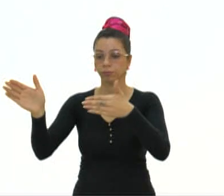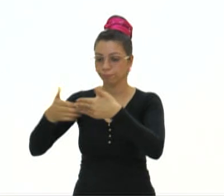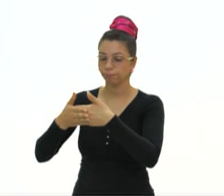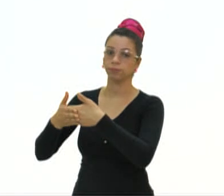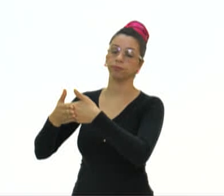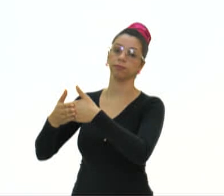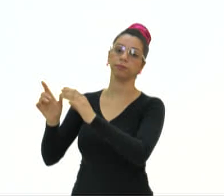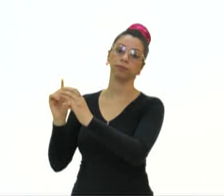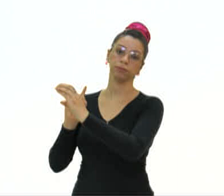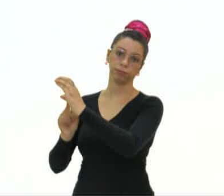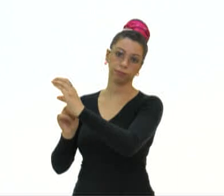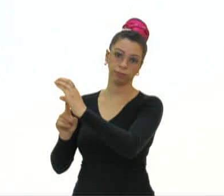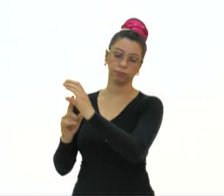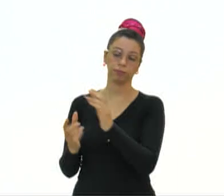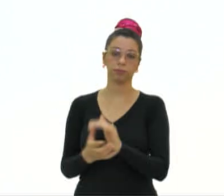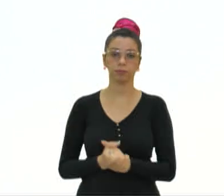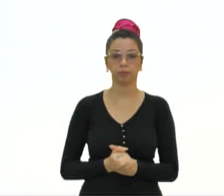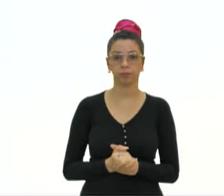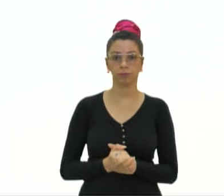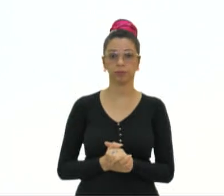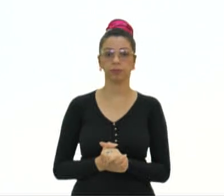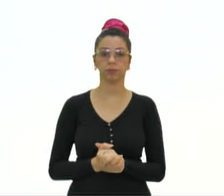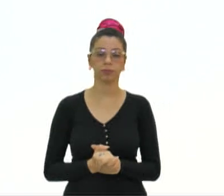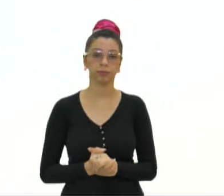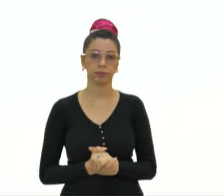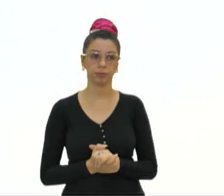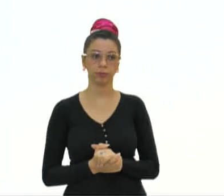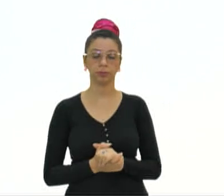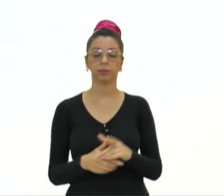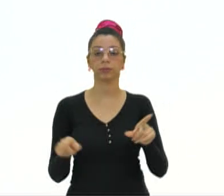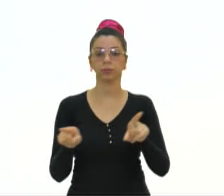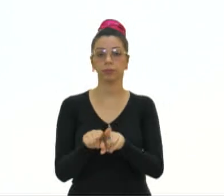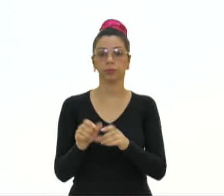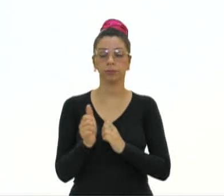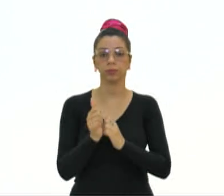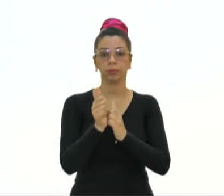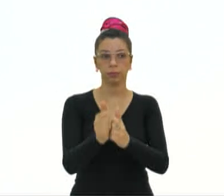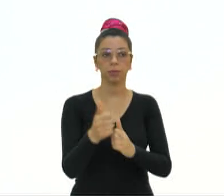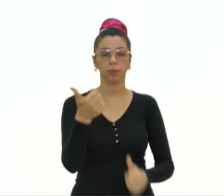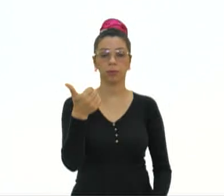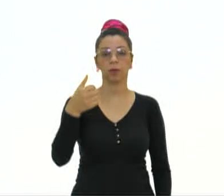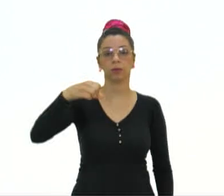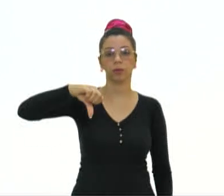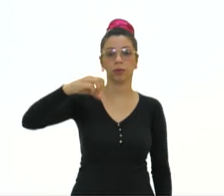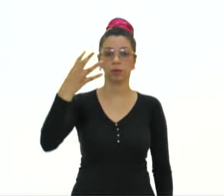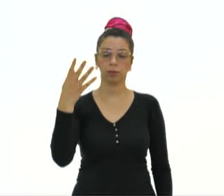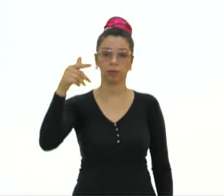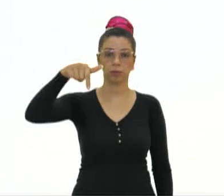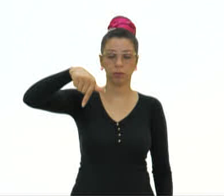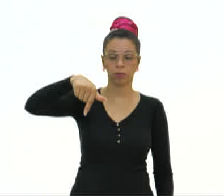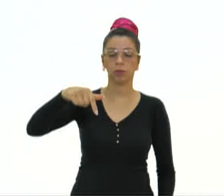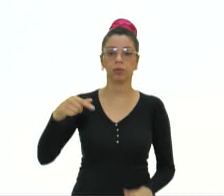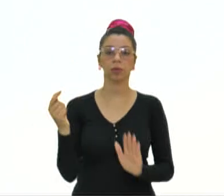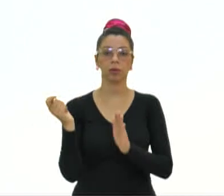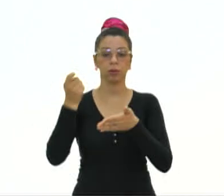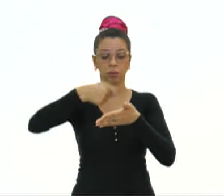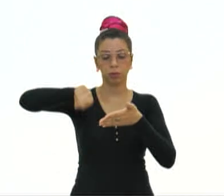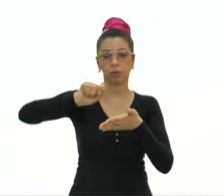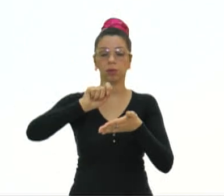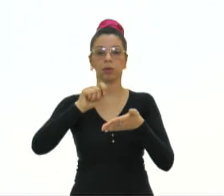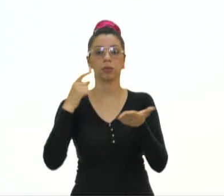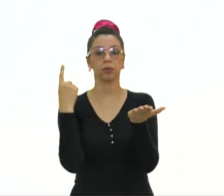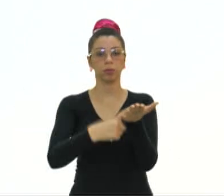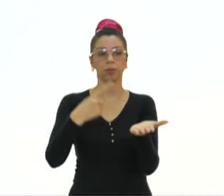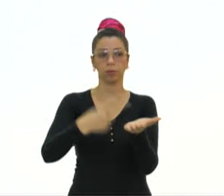PCB. O alinhamento do bloco capitalista também segue em 1947 com a assinatura do Tratado Interamericano de